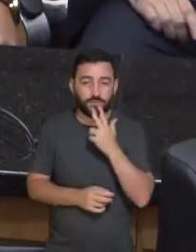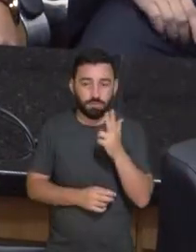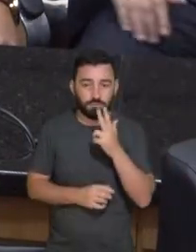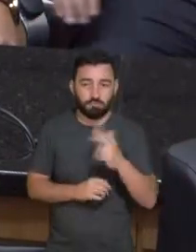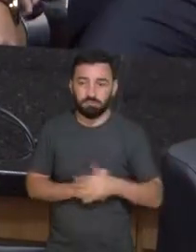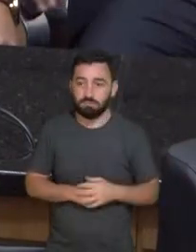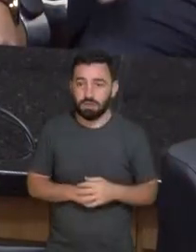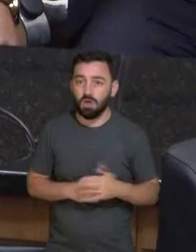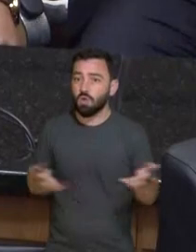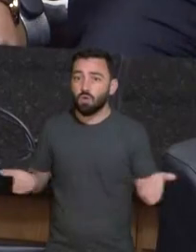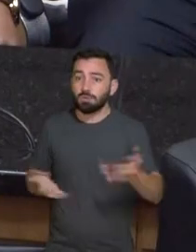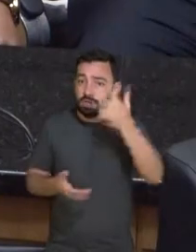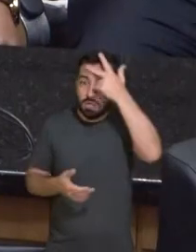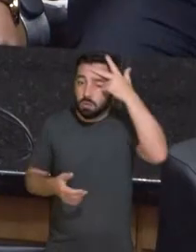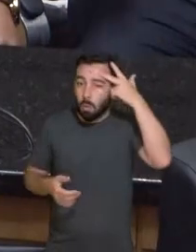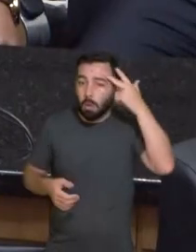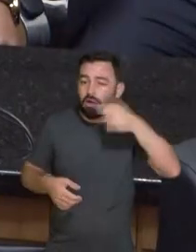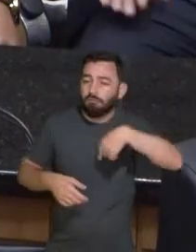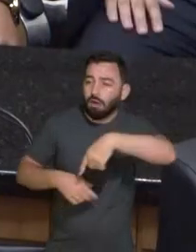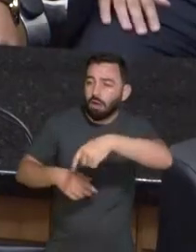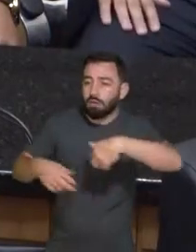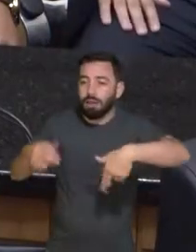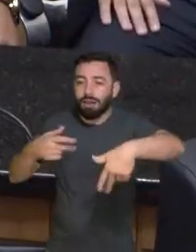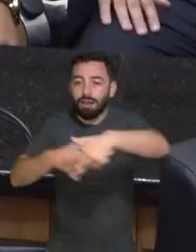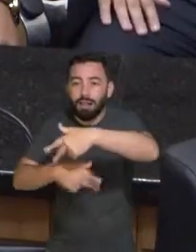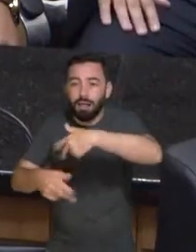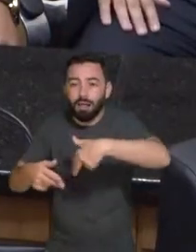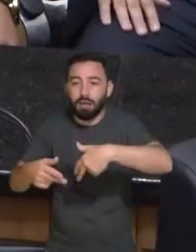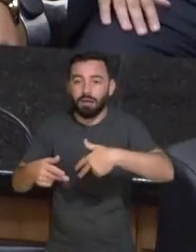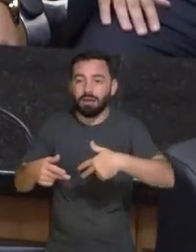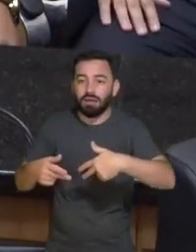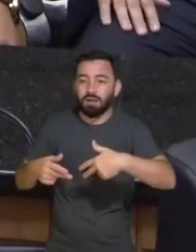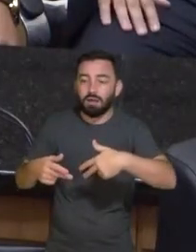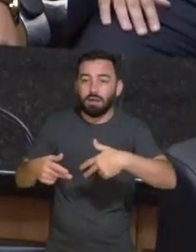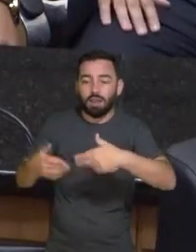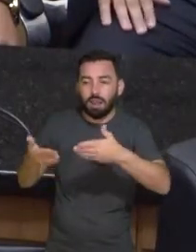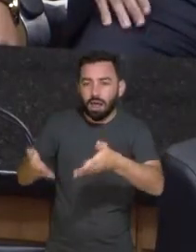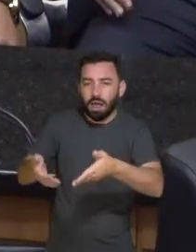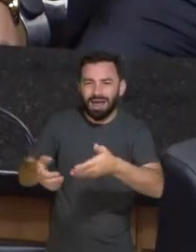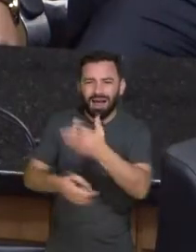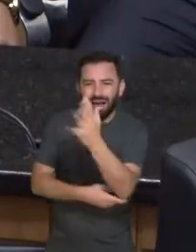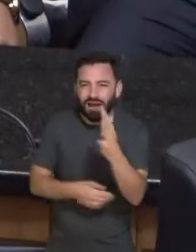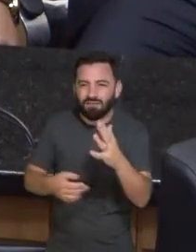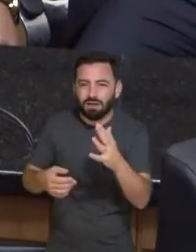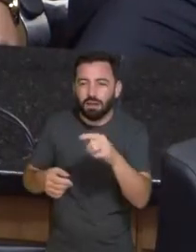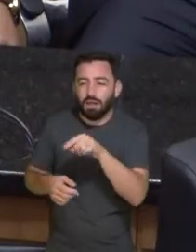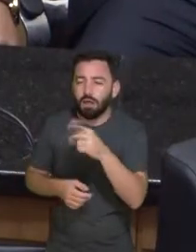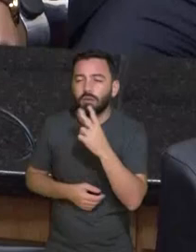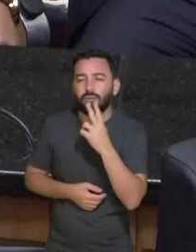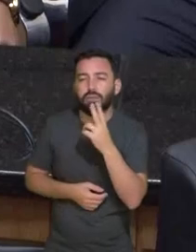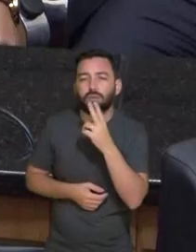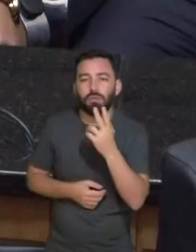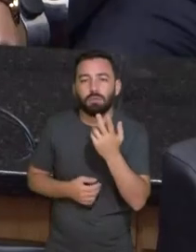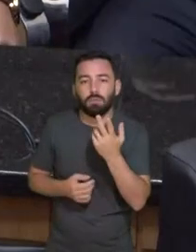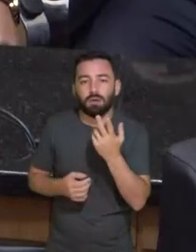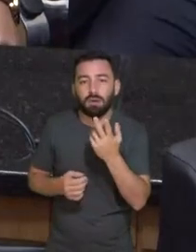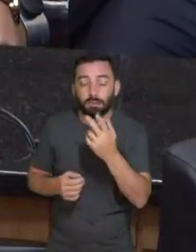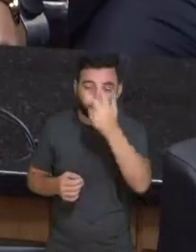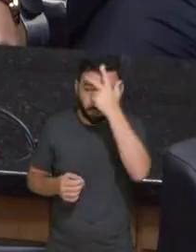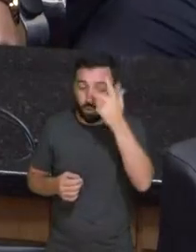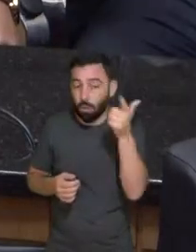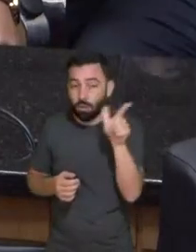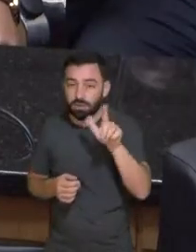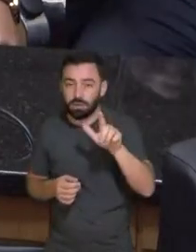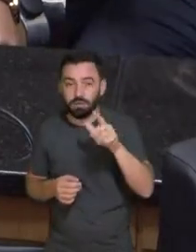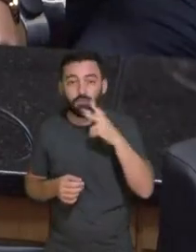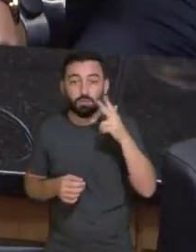pessoas estão indo aos parques, o médico pede para um idoso caminhar no parque, e lá ele é um fumante passivo. As crianças estão